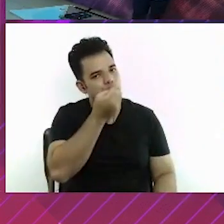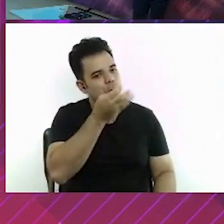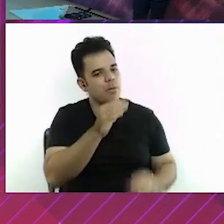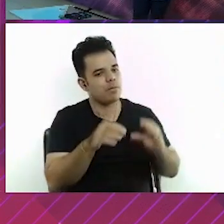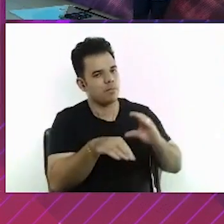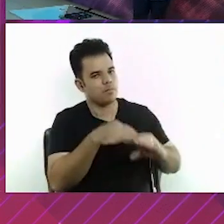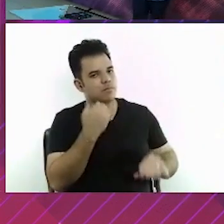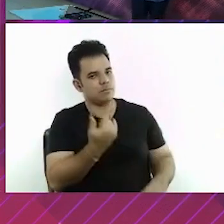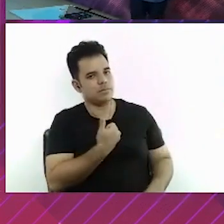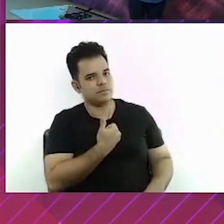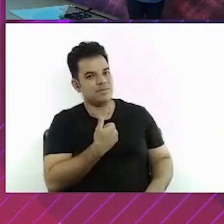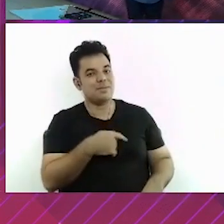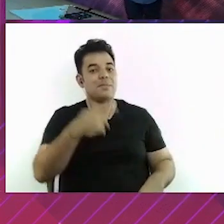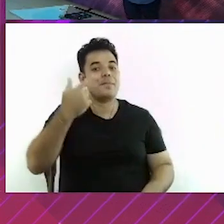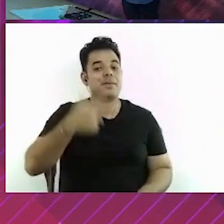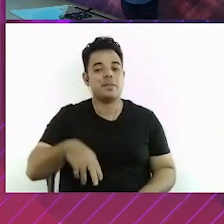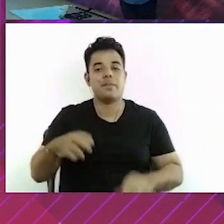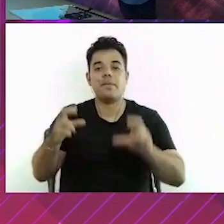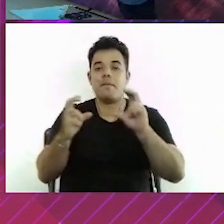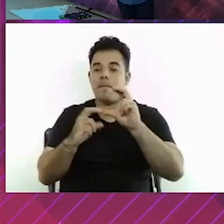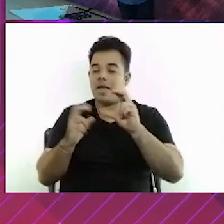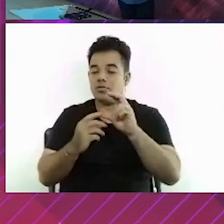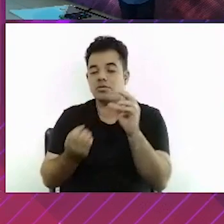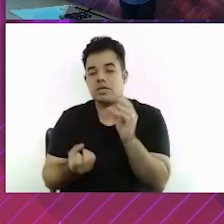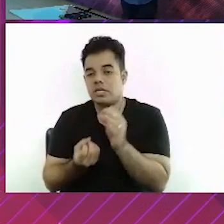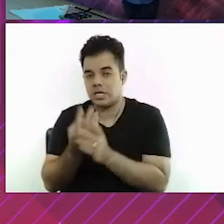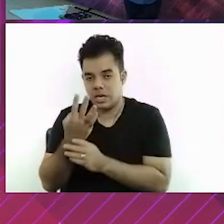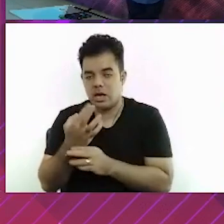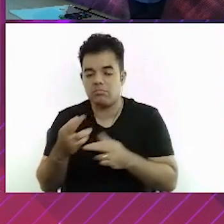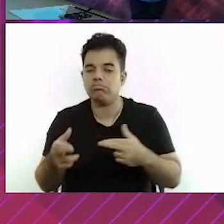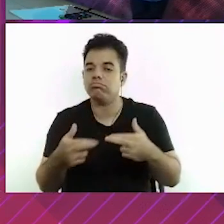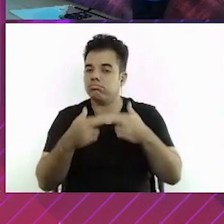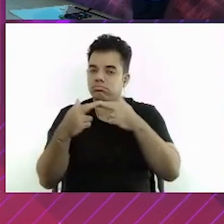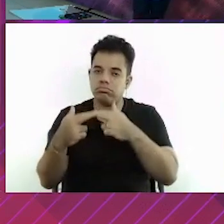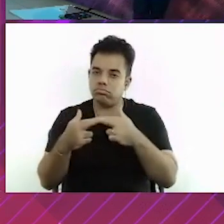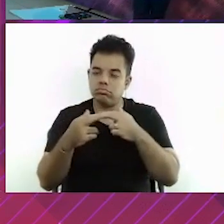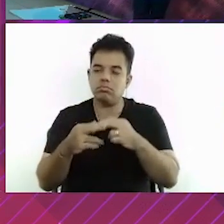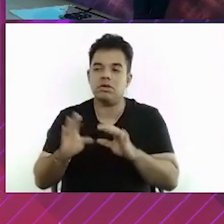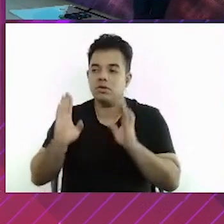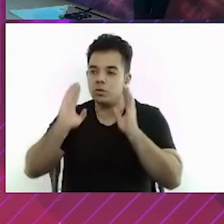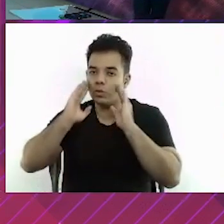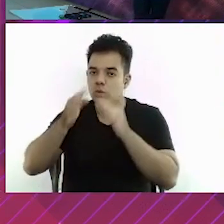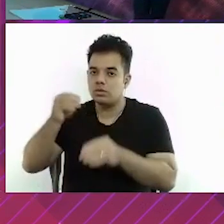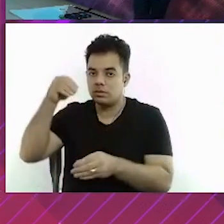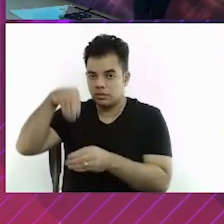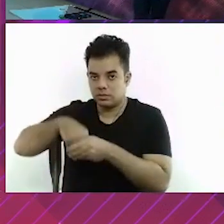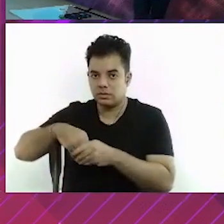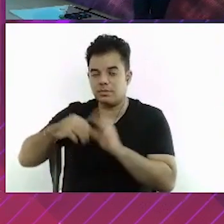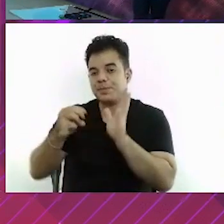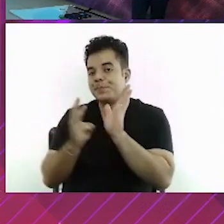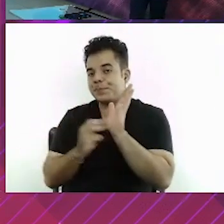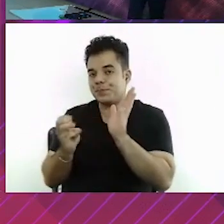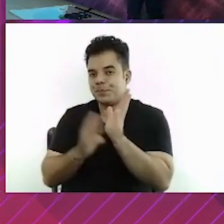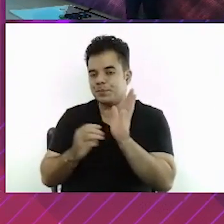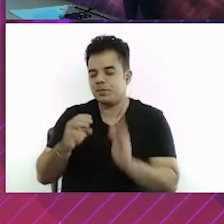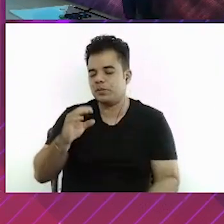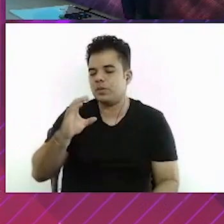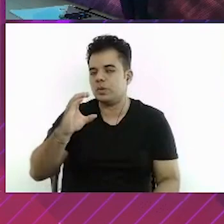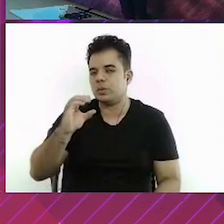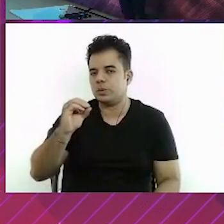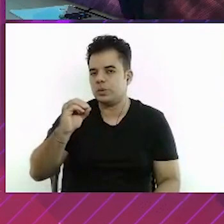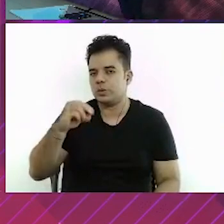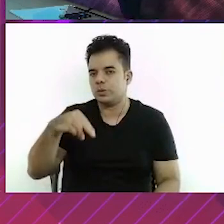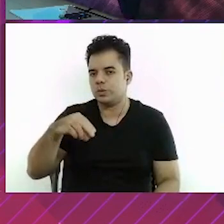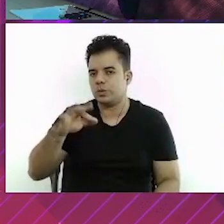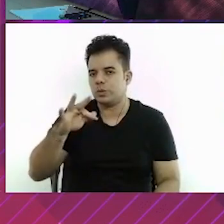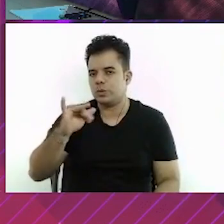Com Python, você pode fazer, cria a conexão, cria um canal. No canal, você chama o método confirm delivery para